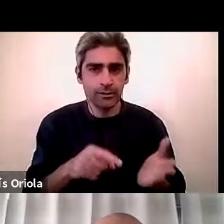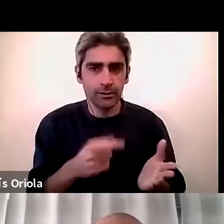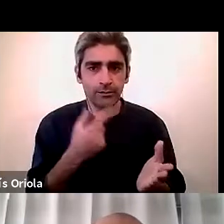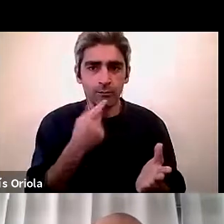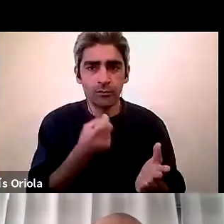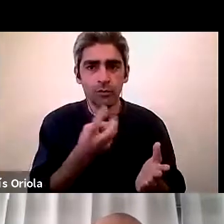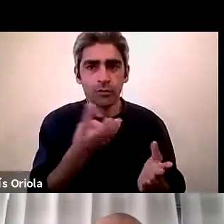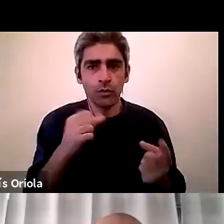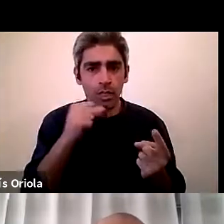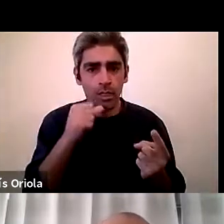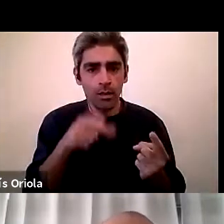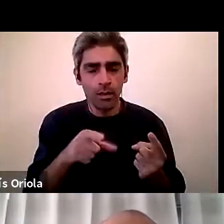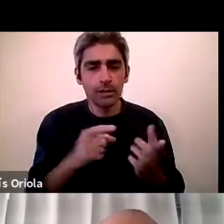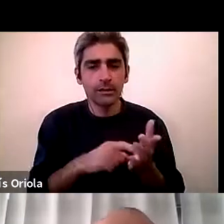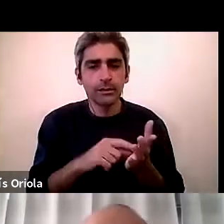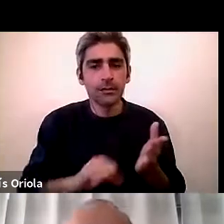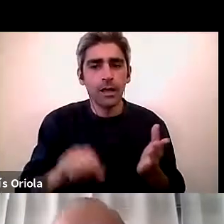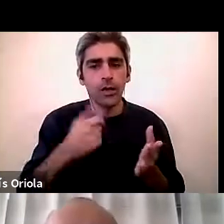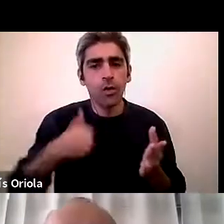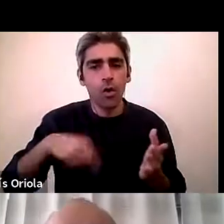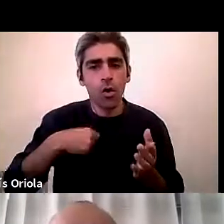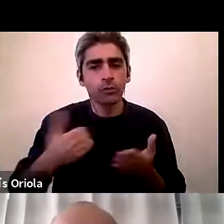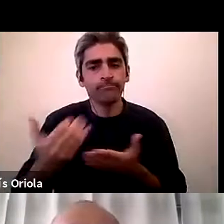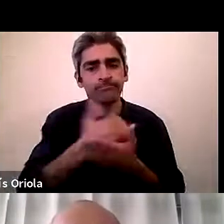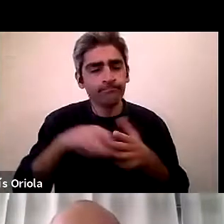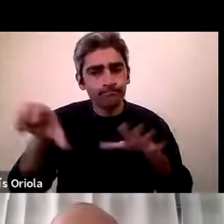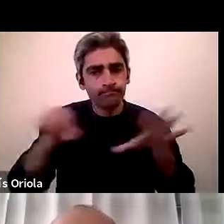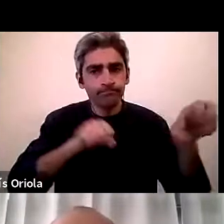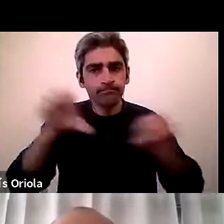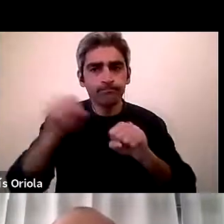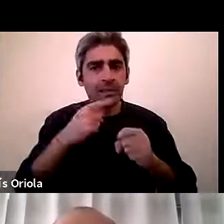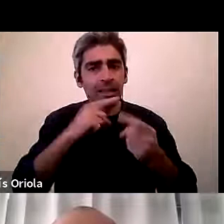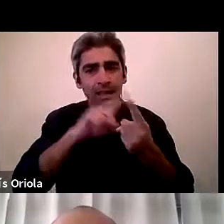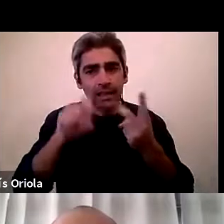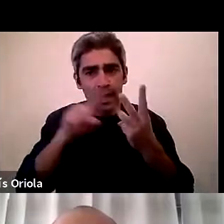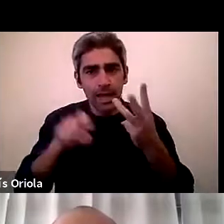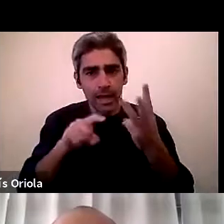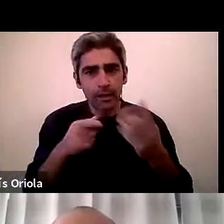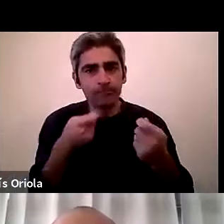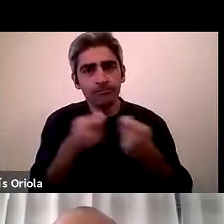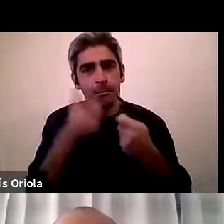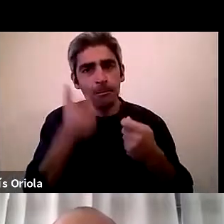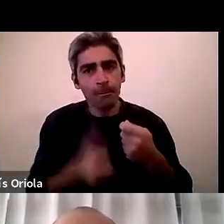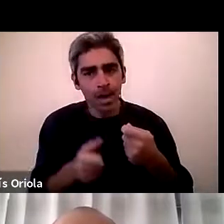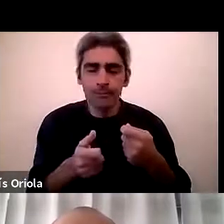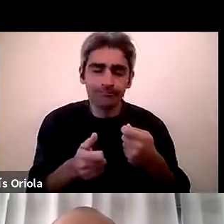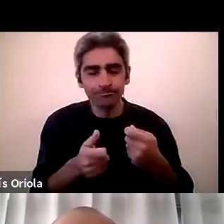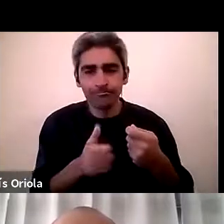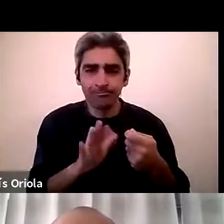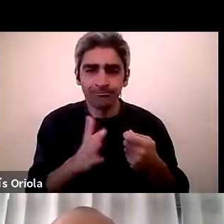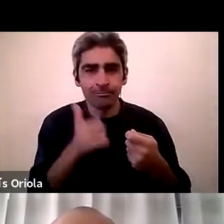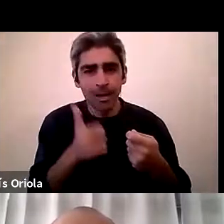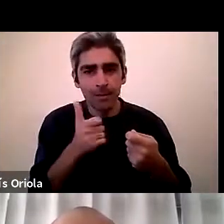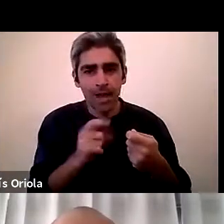muitas vezes aquelas necessidades que nós reportamos por base de inquéritos nem sempre correspondem às necessidades que nós